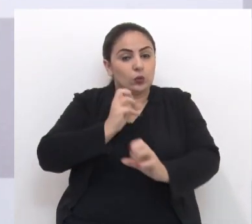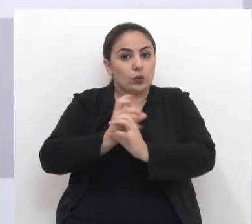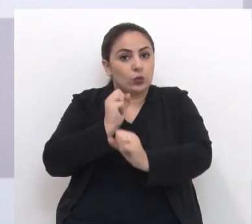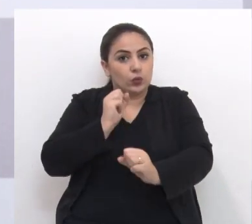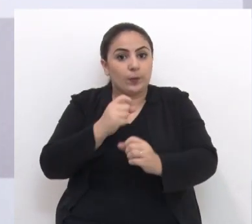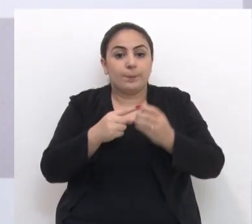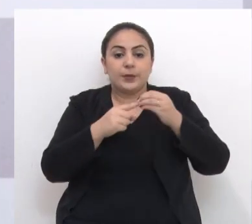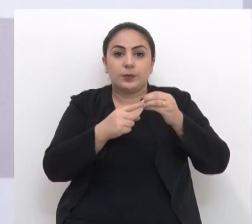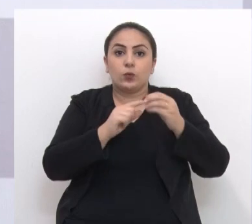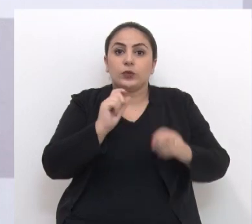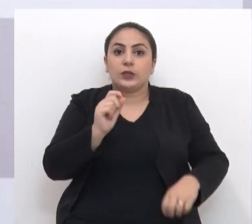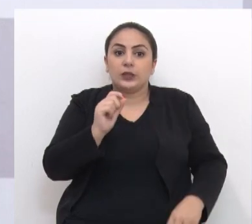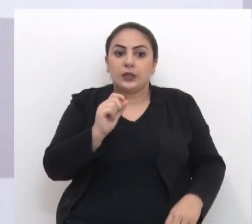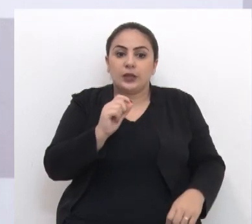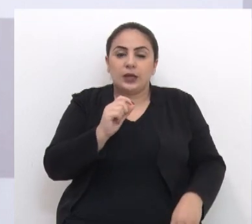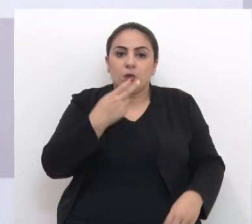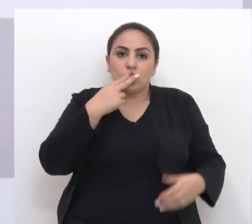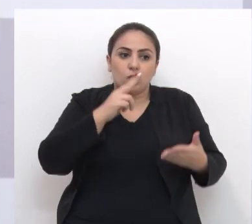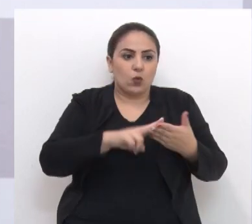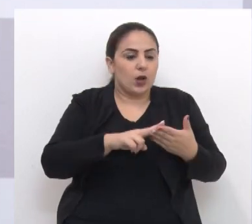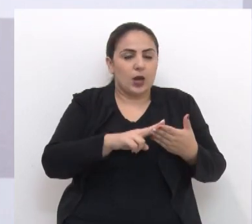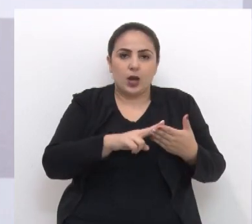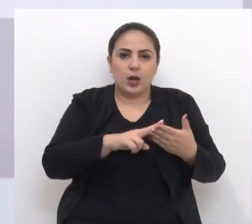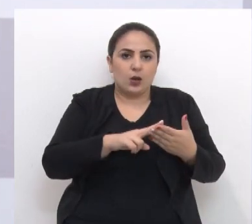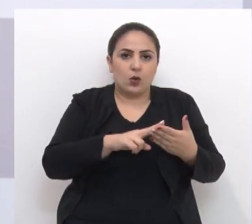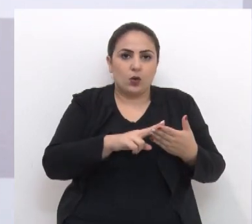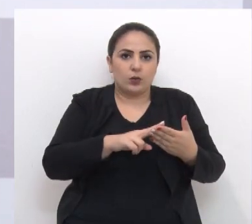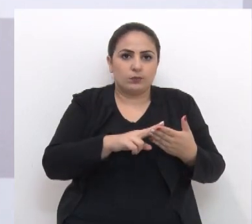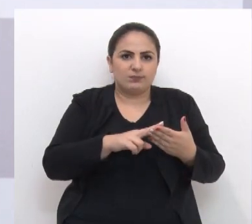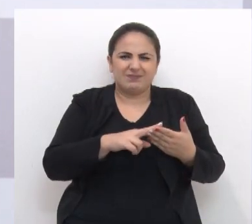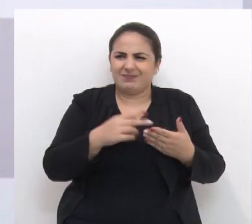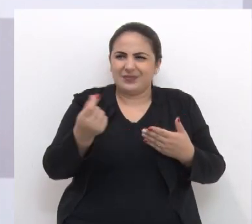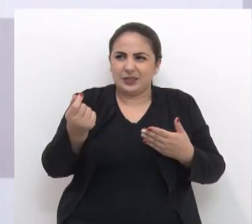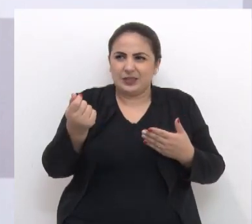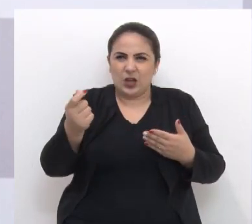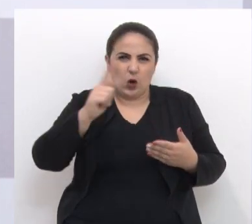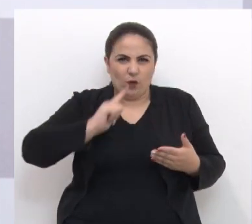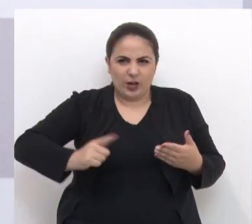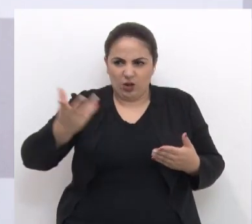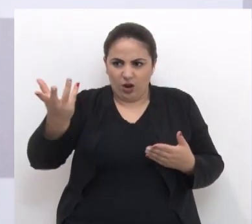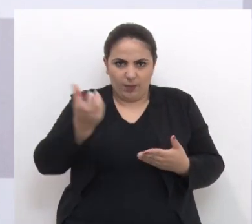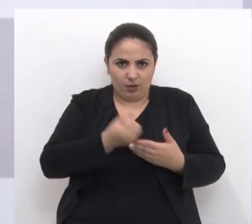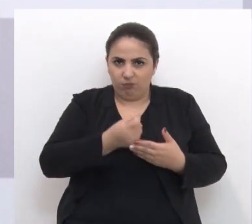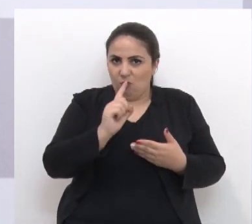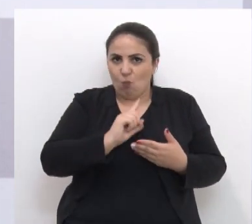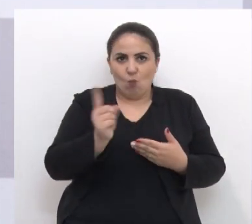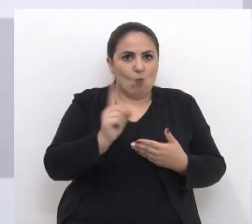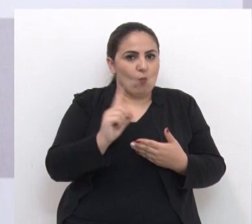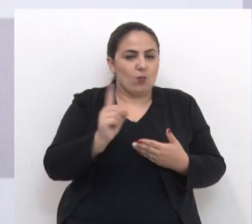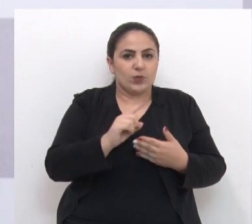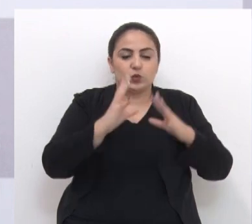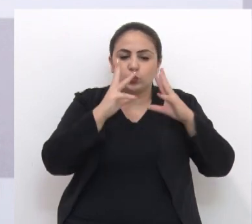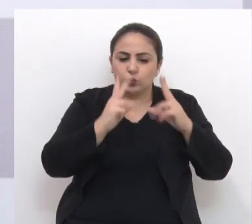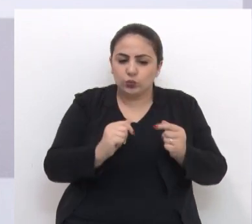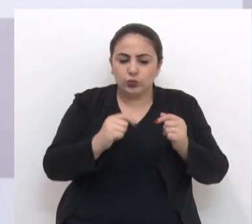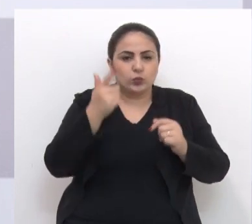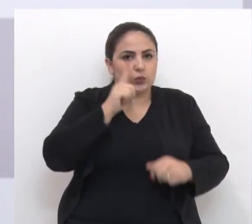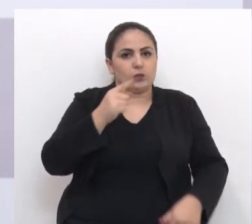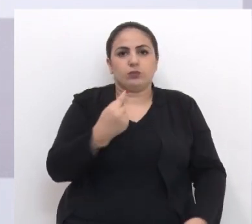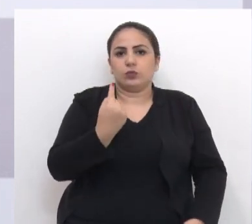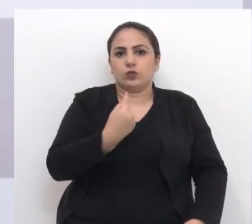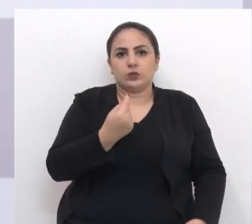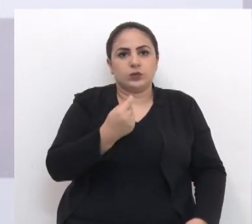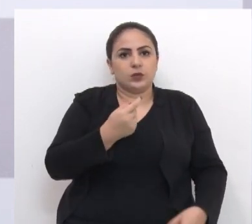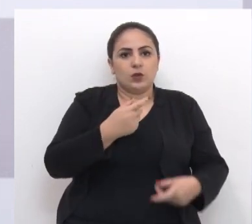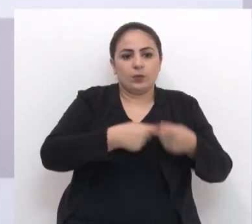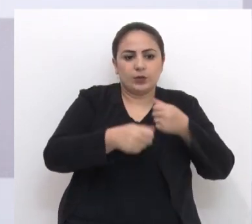e, principalmente, os Correios não pegam dinheiro do governo. Ele é autossustentável. Toda a rotina dos